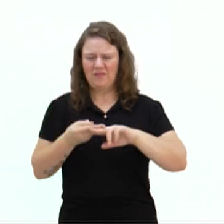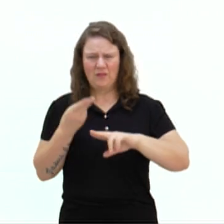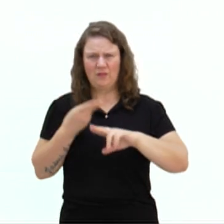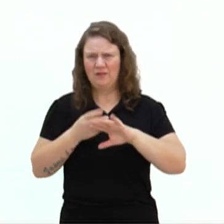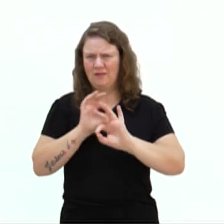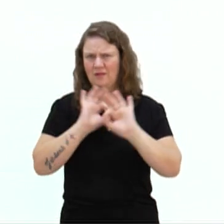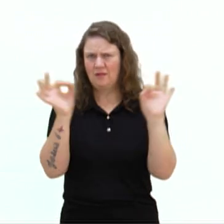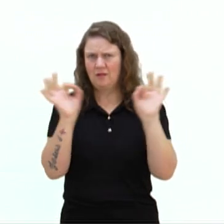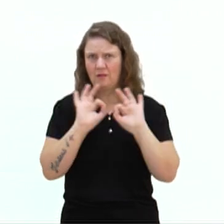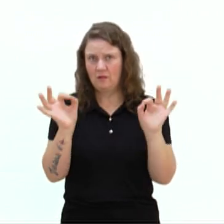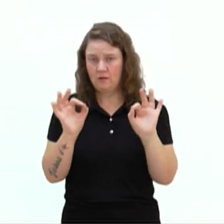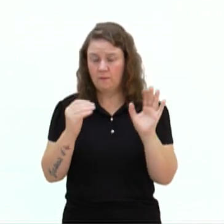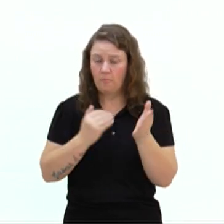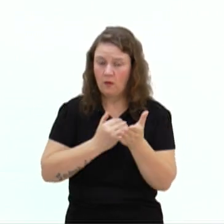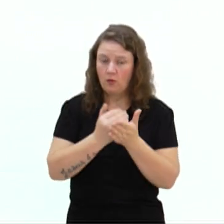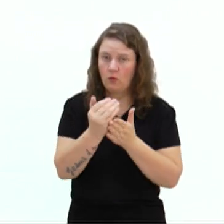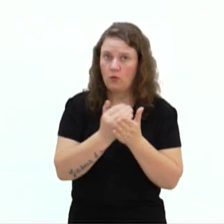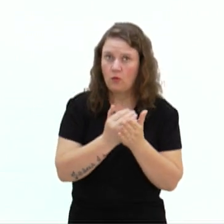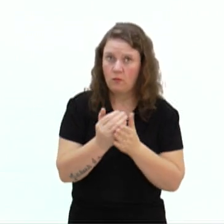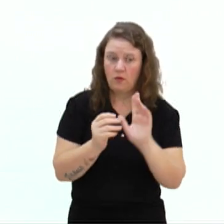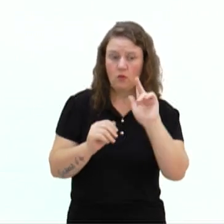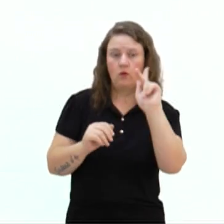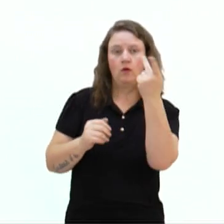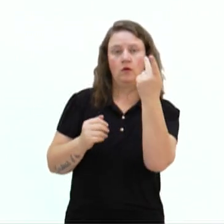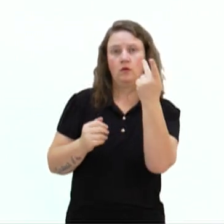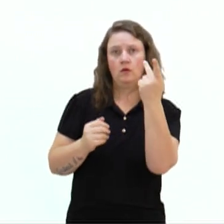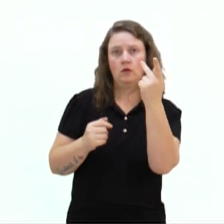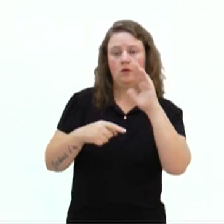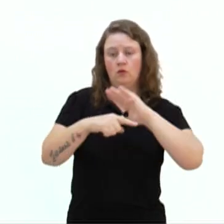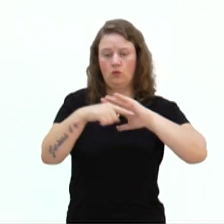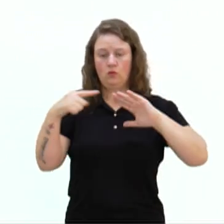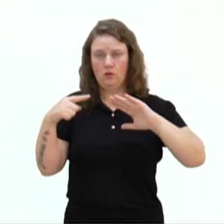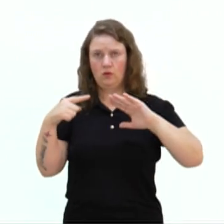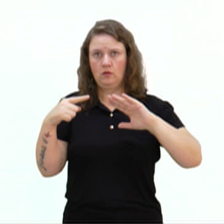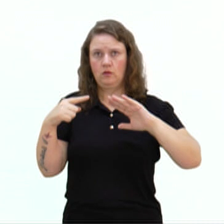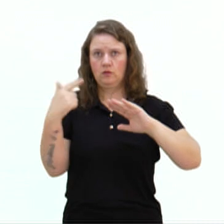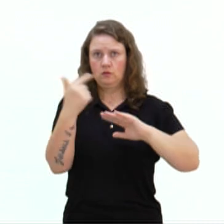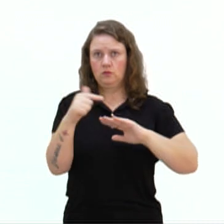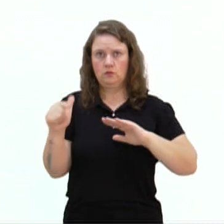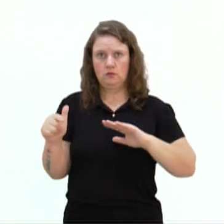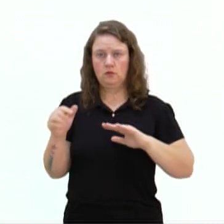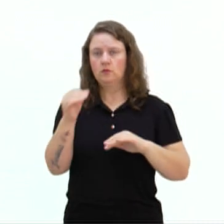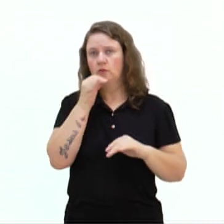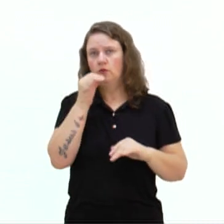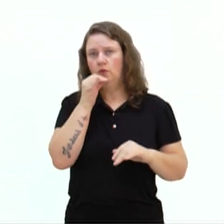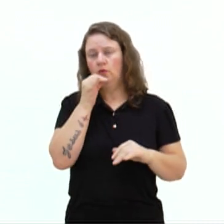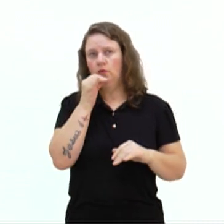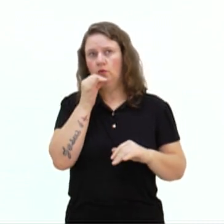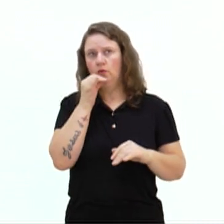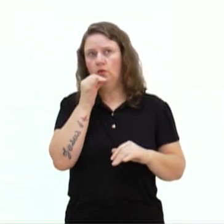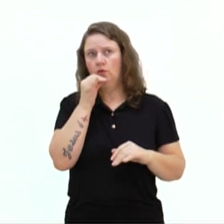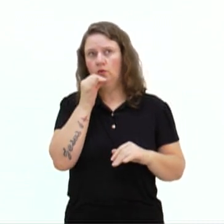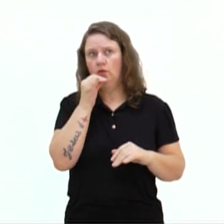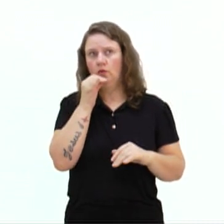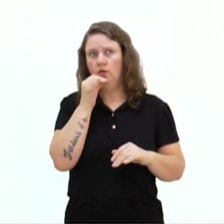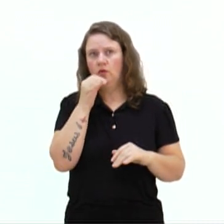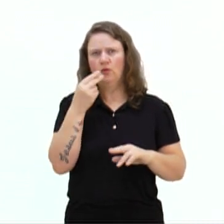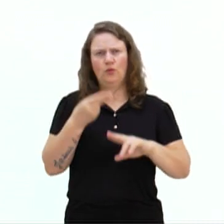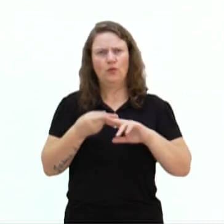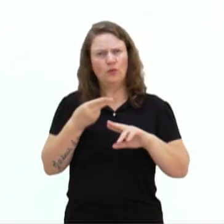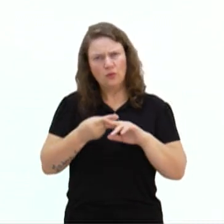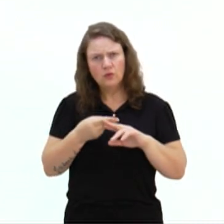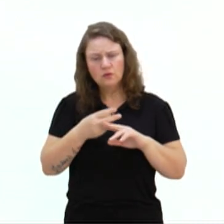Quando começa por vogal ou por H e eu tenho mal no sentido de advérbio, eu não vou usar o